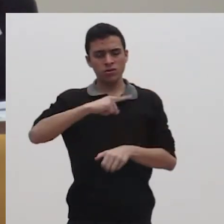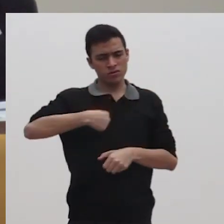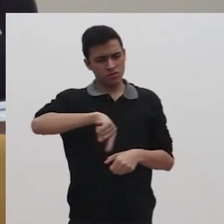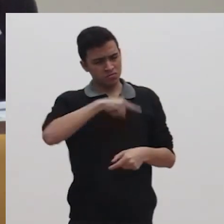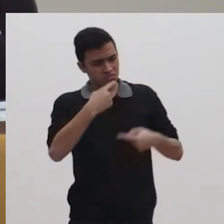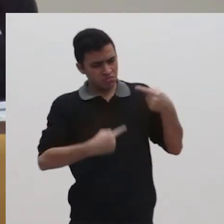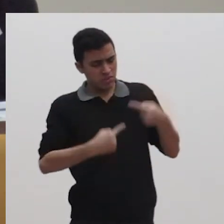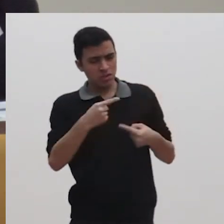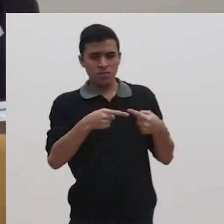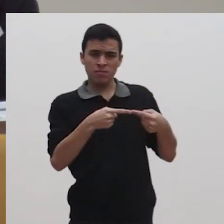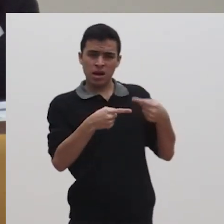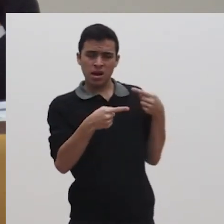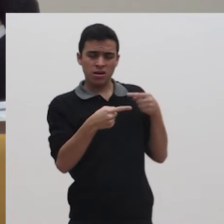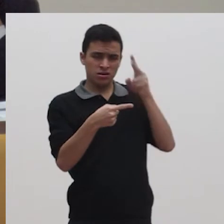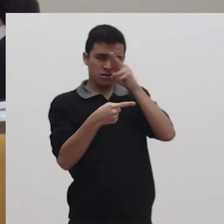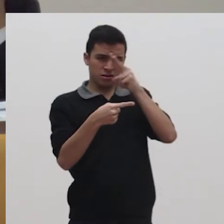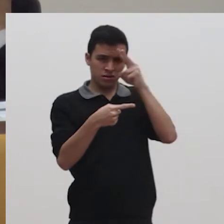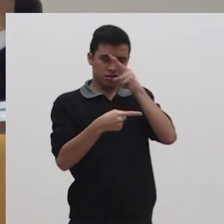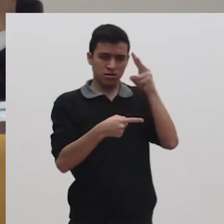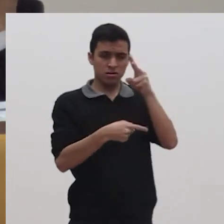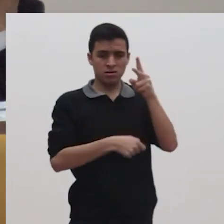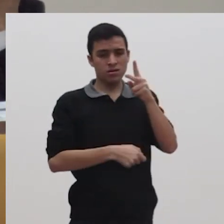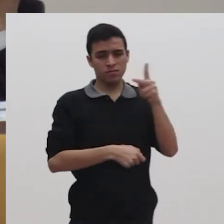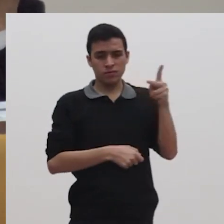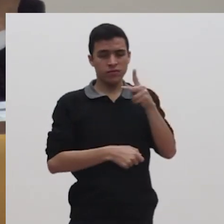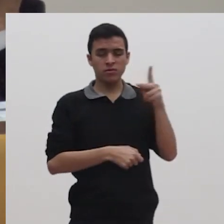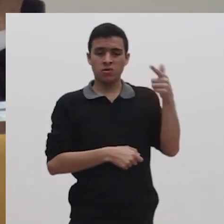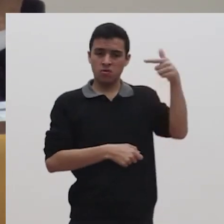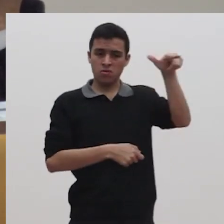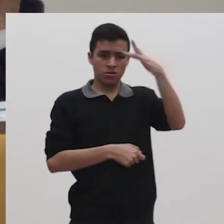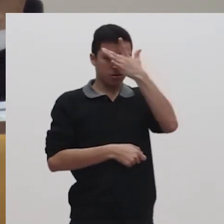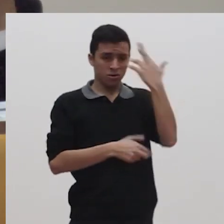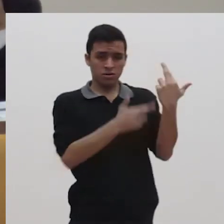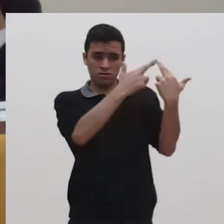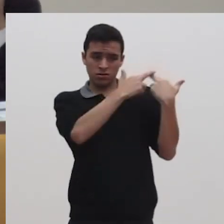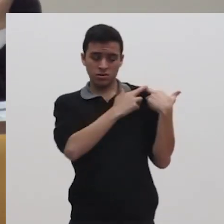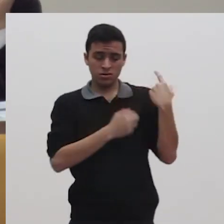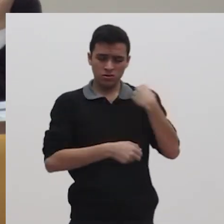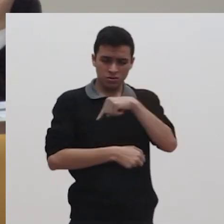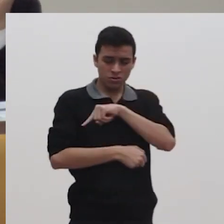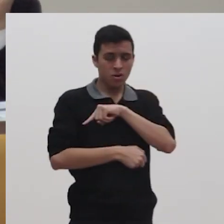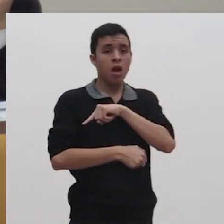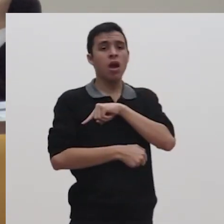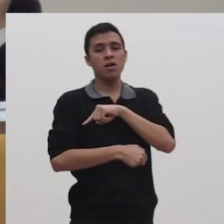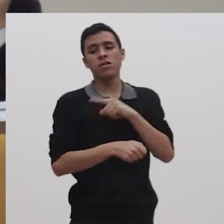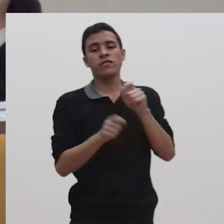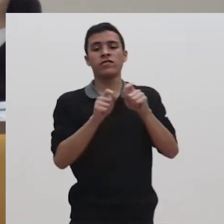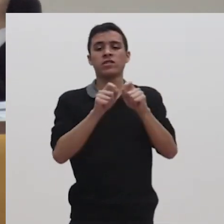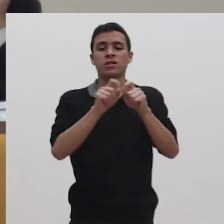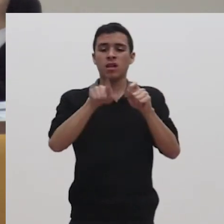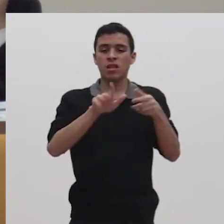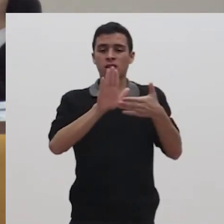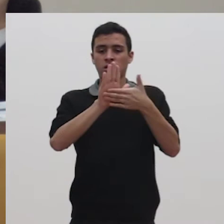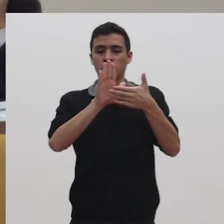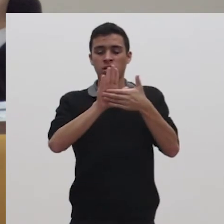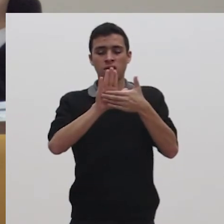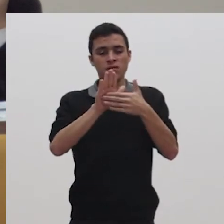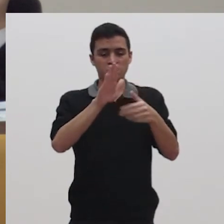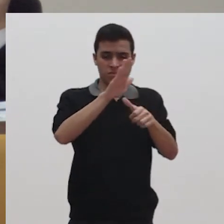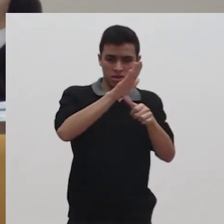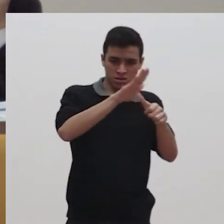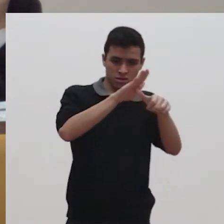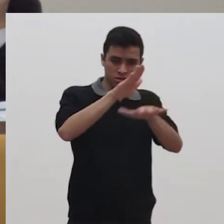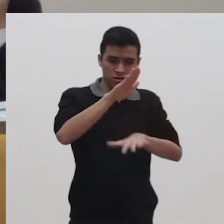discutimos, inclusive, à época, a gestão da professora Tarcisa, nós chegamos a fazer uma proposta para a